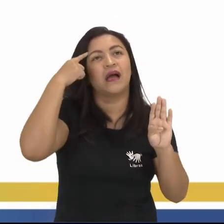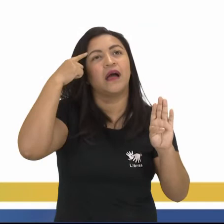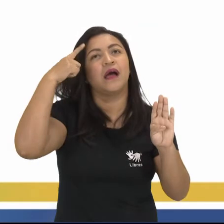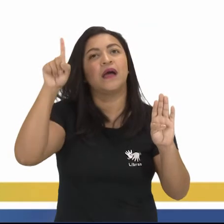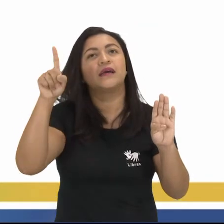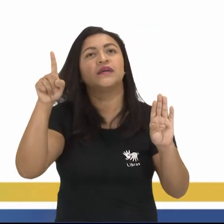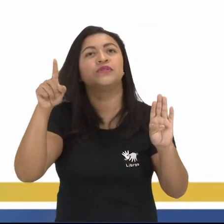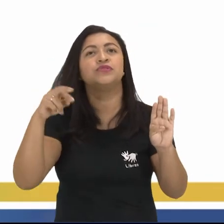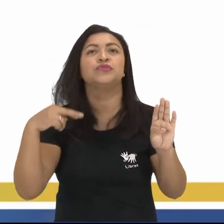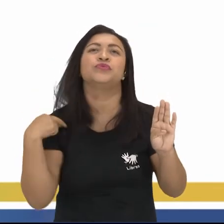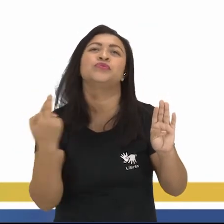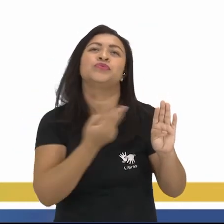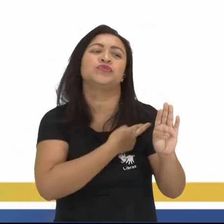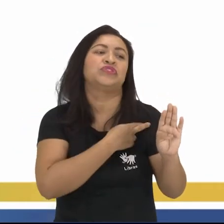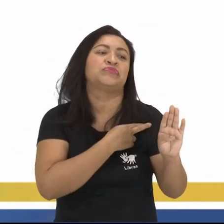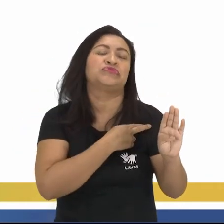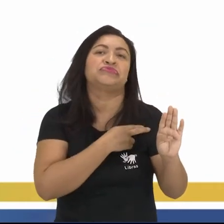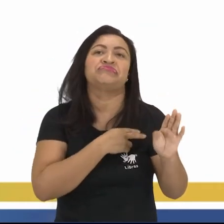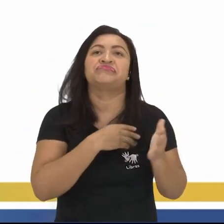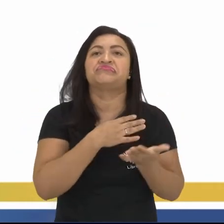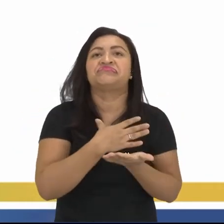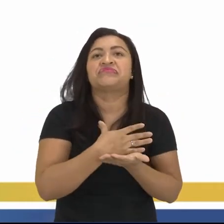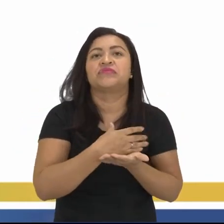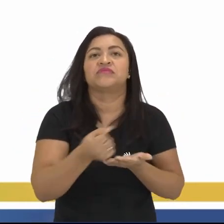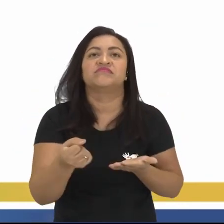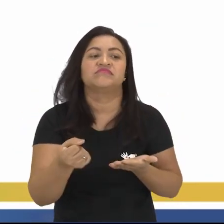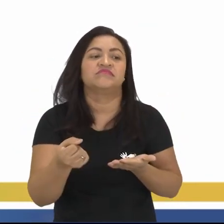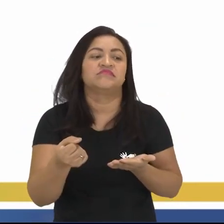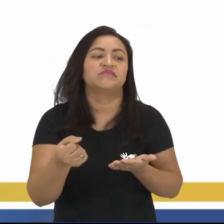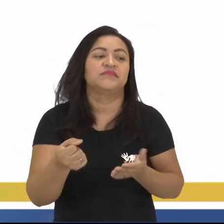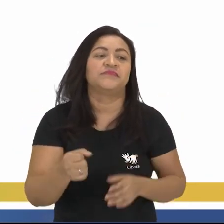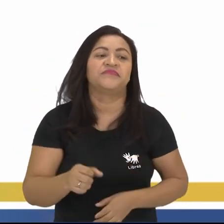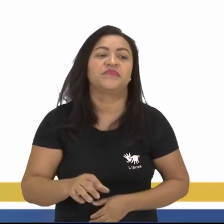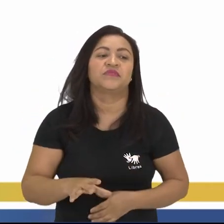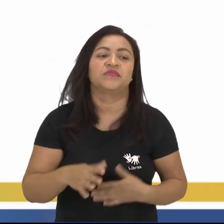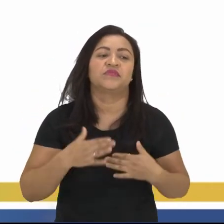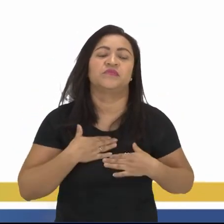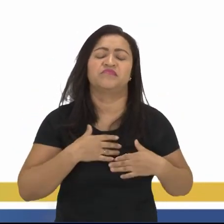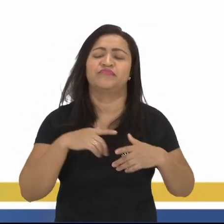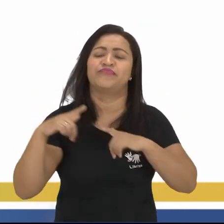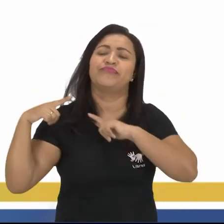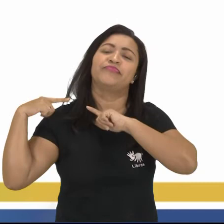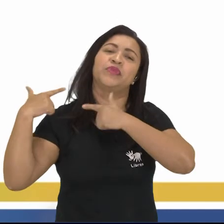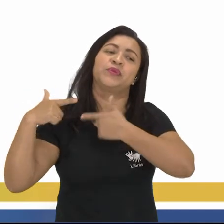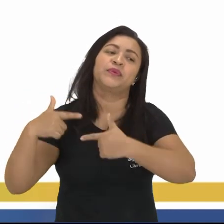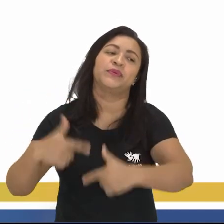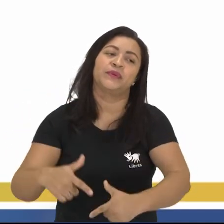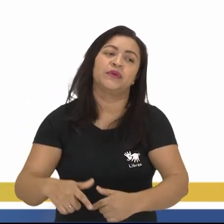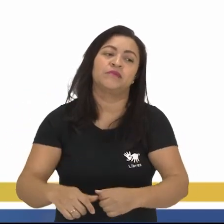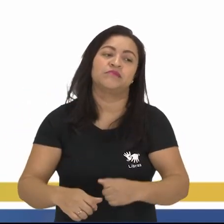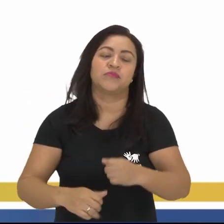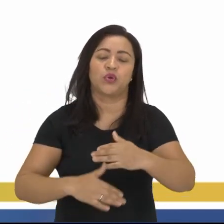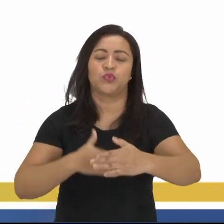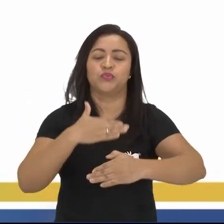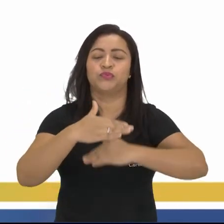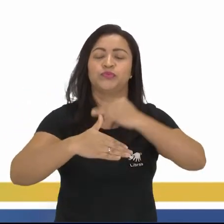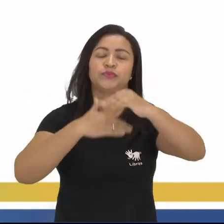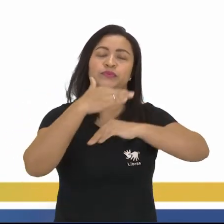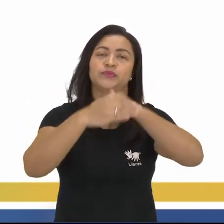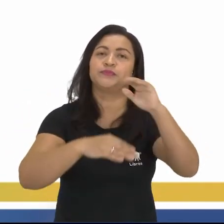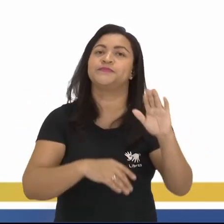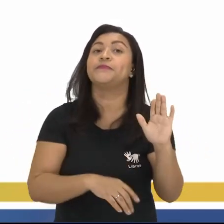apenas receptáculos temporários de um espírito em constante evolução? Letra